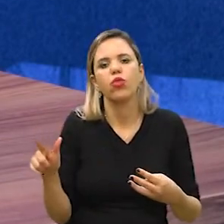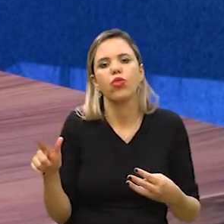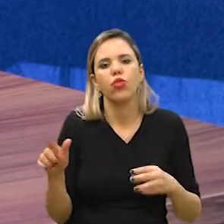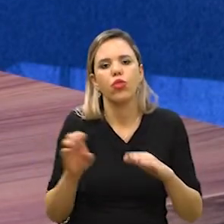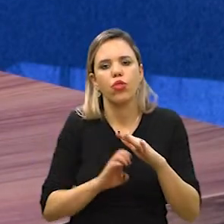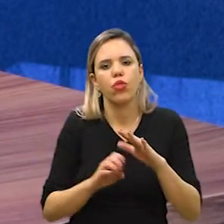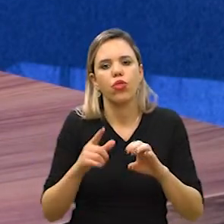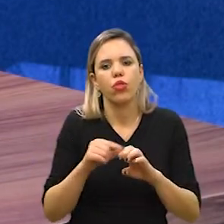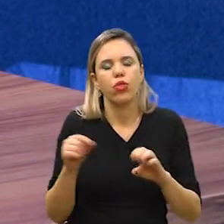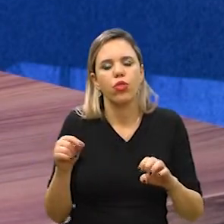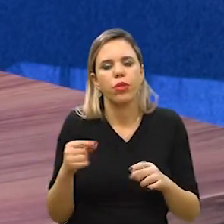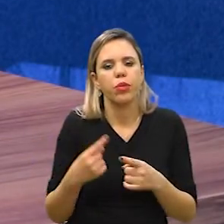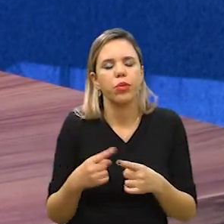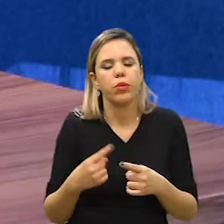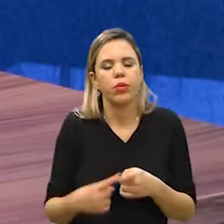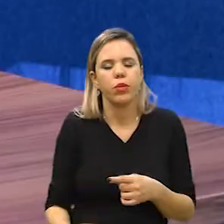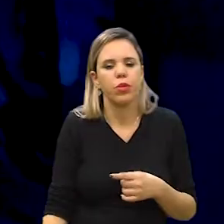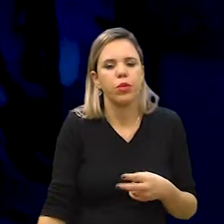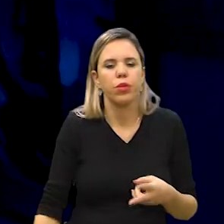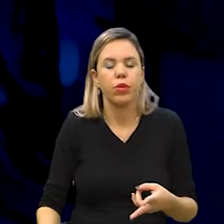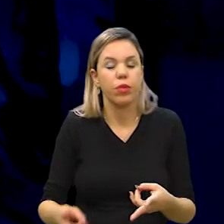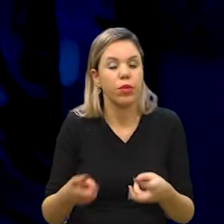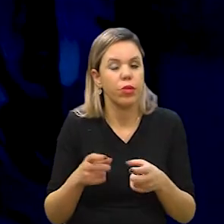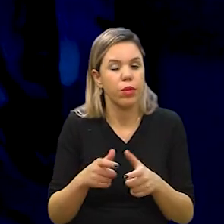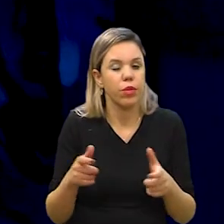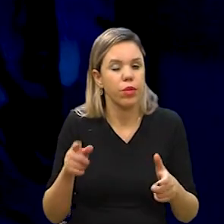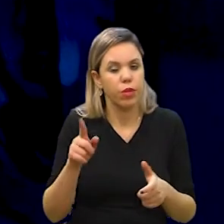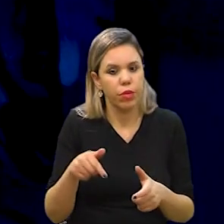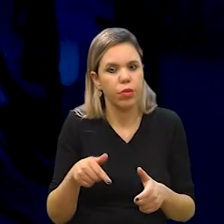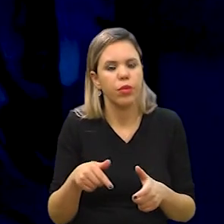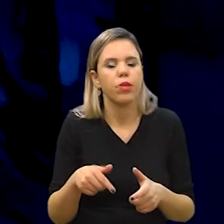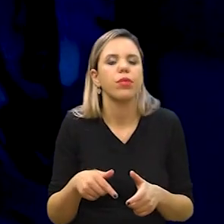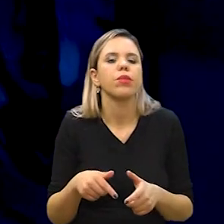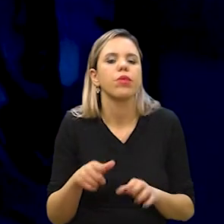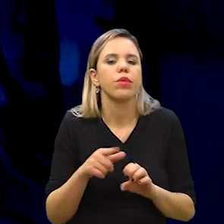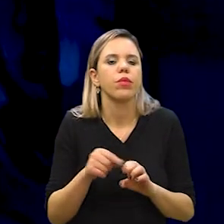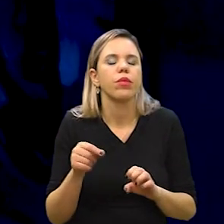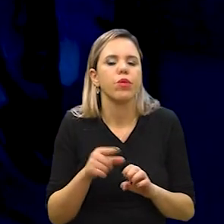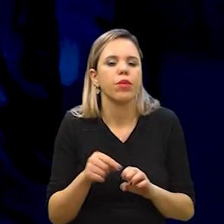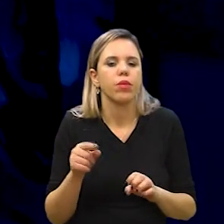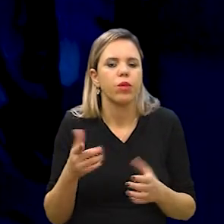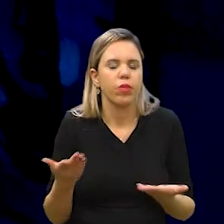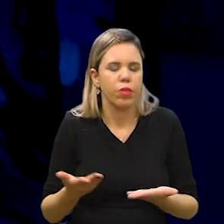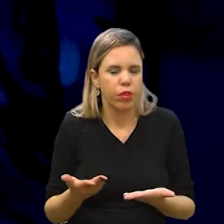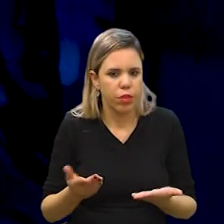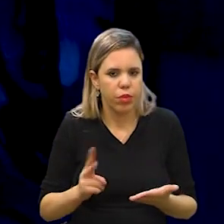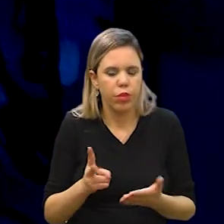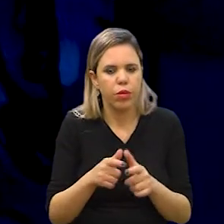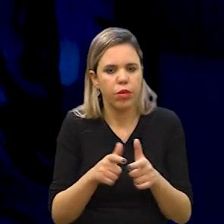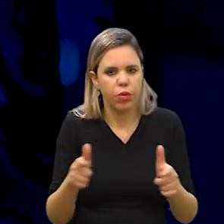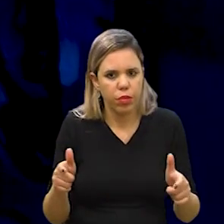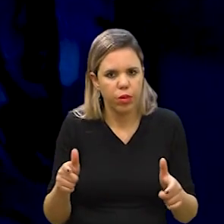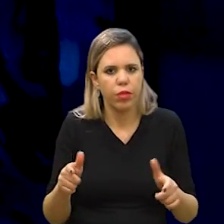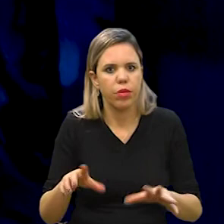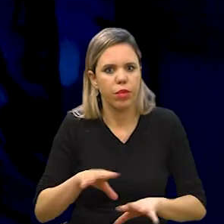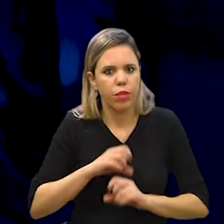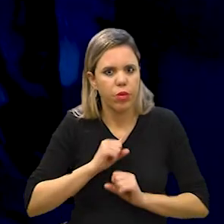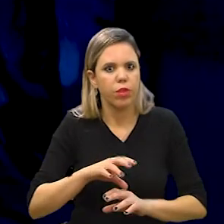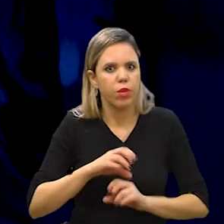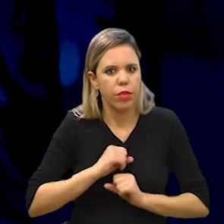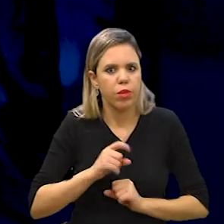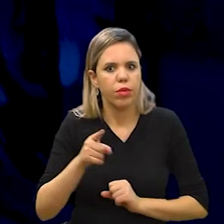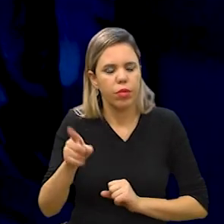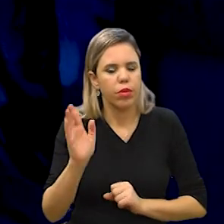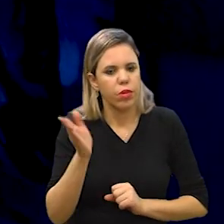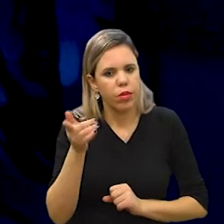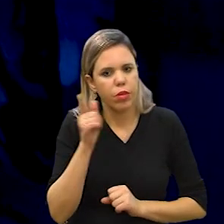e outros empreendimentos, porque, pelo que eu tenho visto, essa questão de ser empreendedor agora, ela está